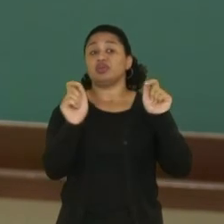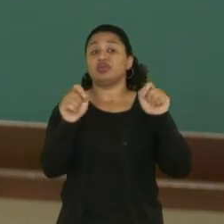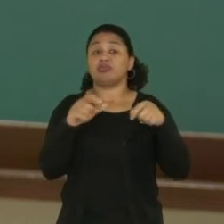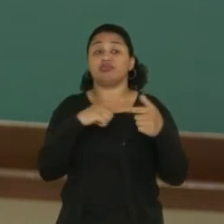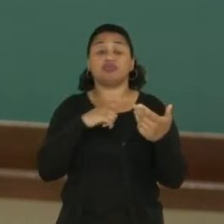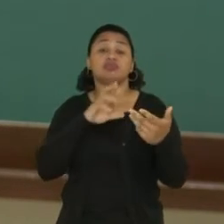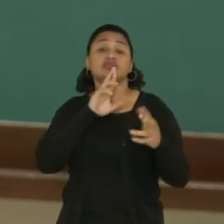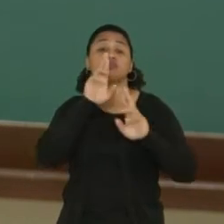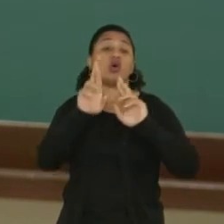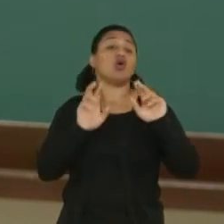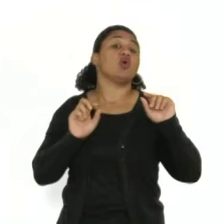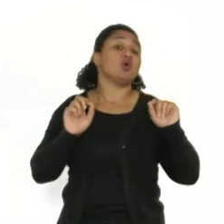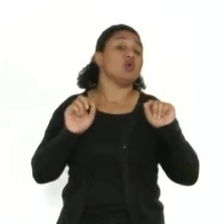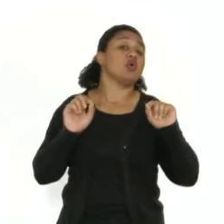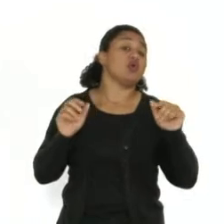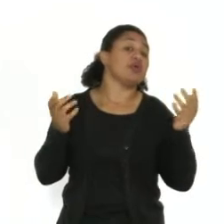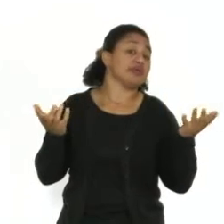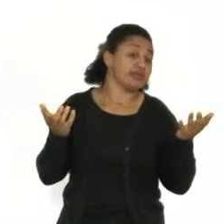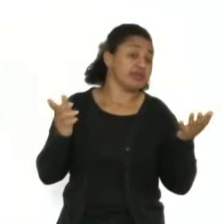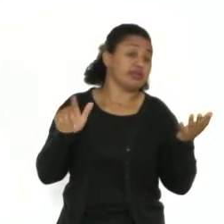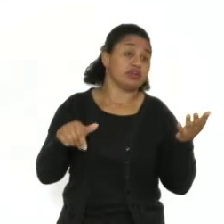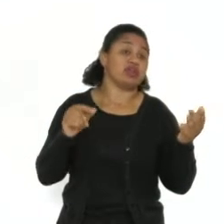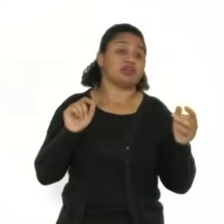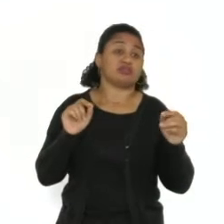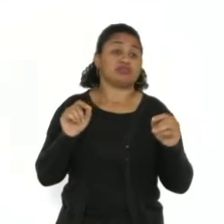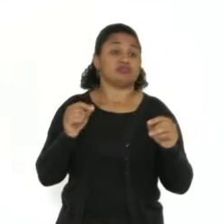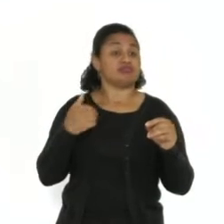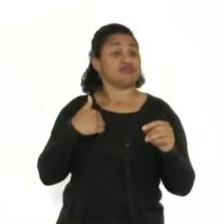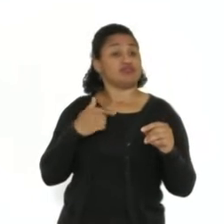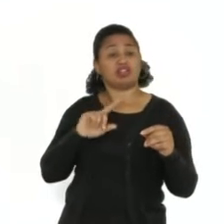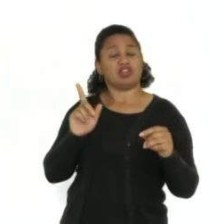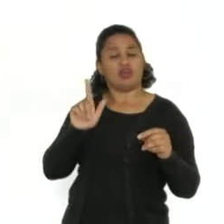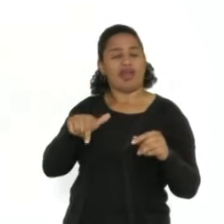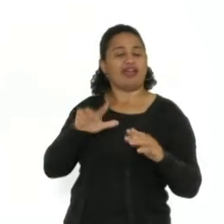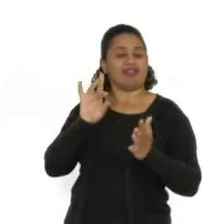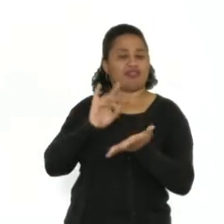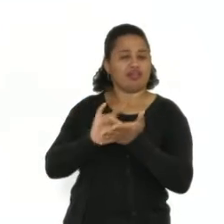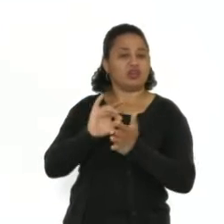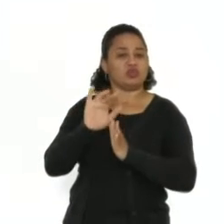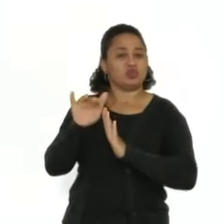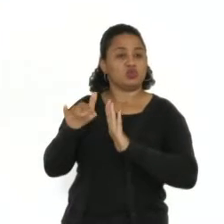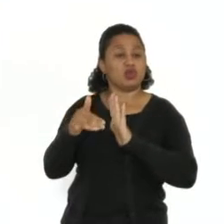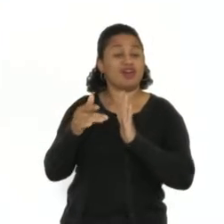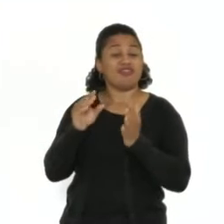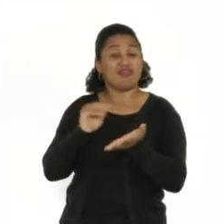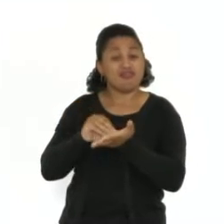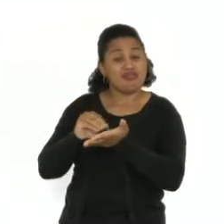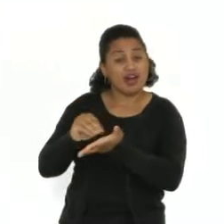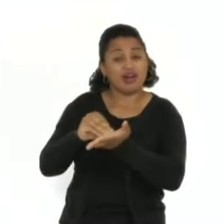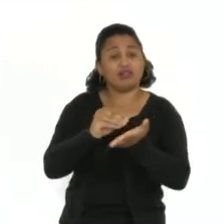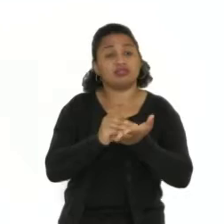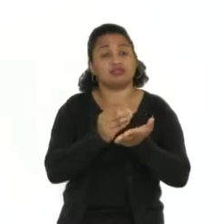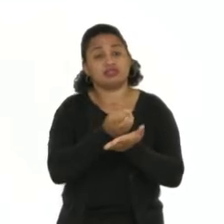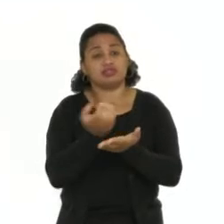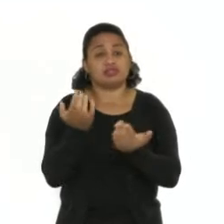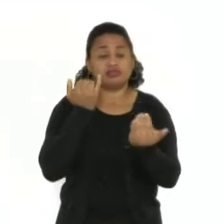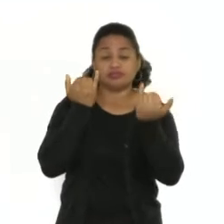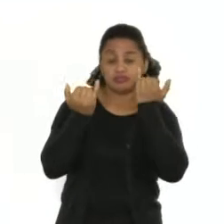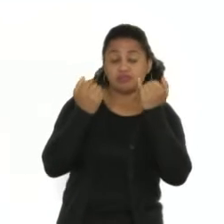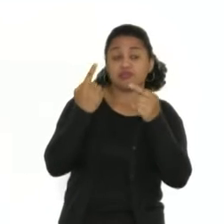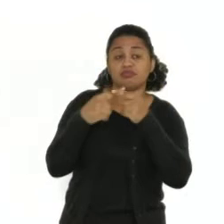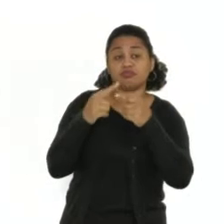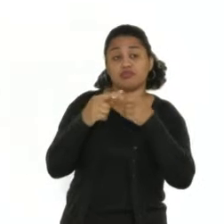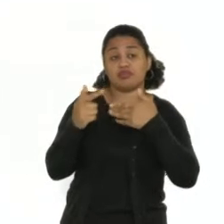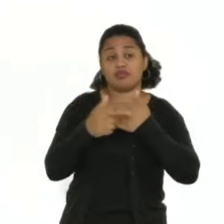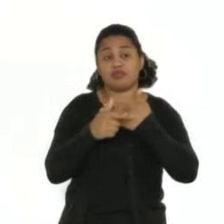colocar? Poderia colocar que não corresponde completamente e faltam dados, né? Uma vez que a função